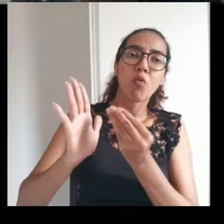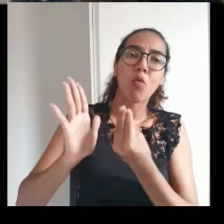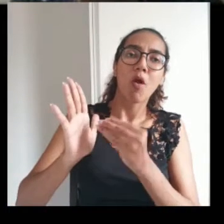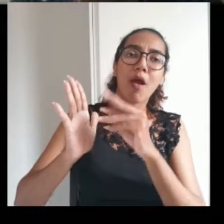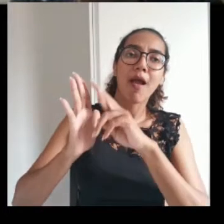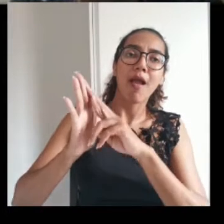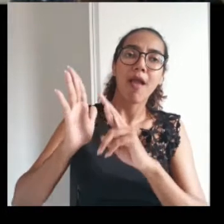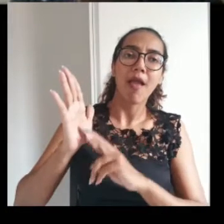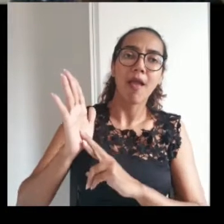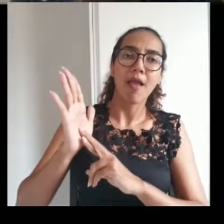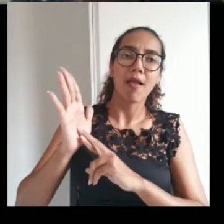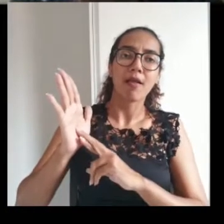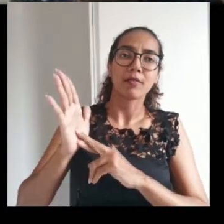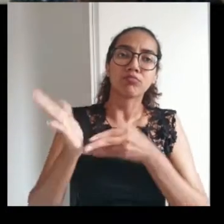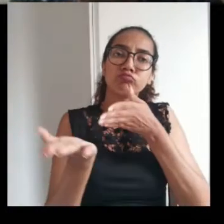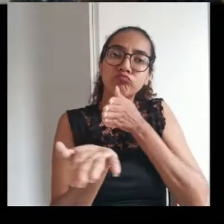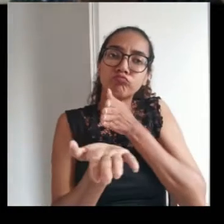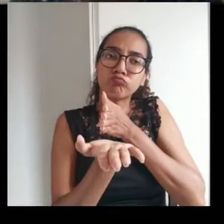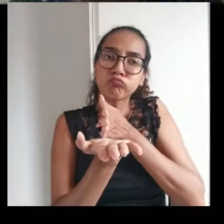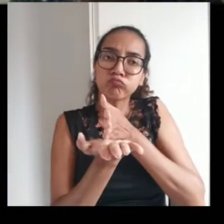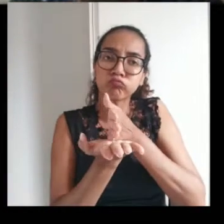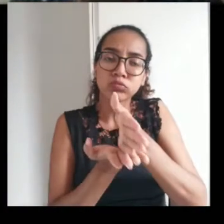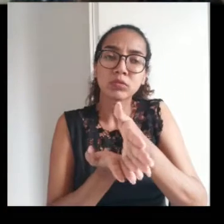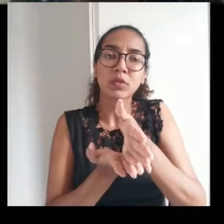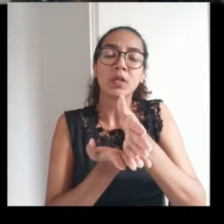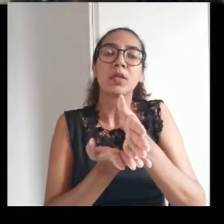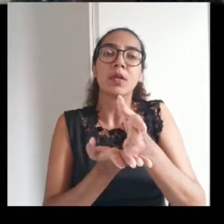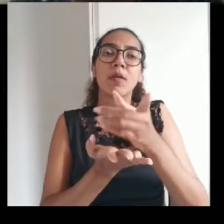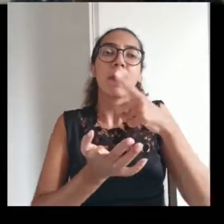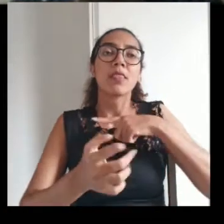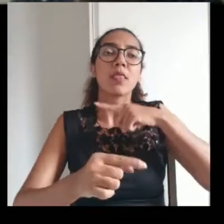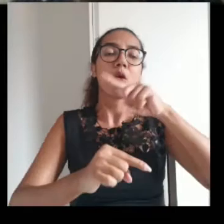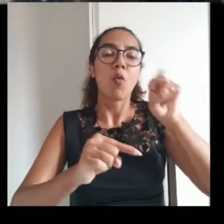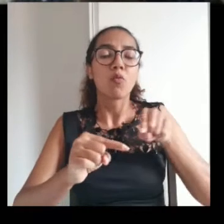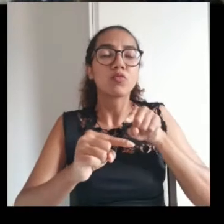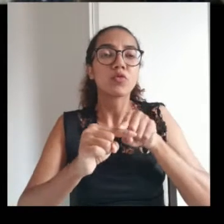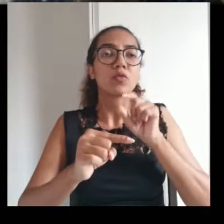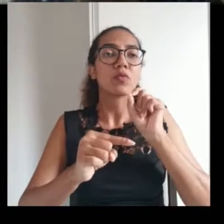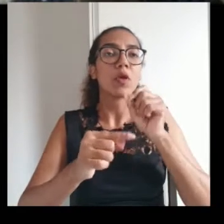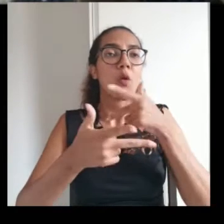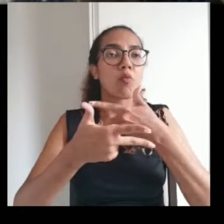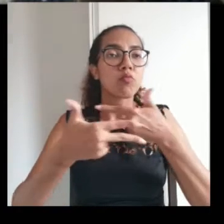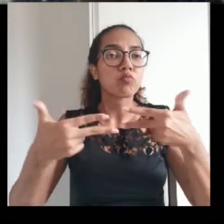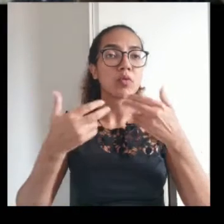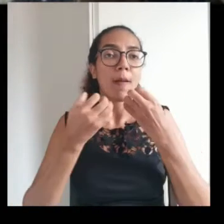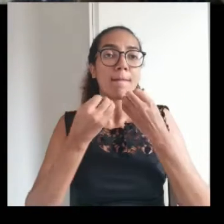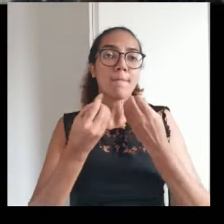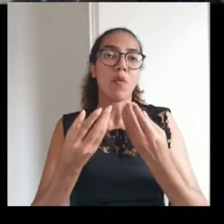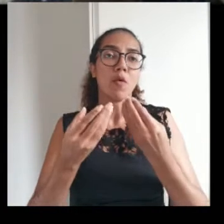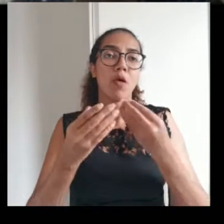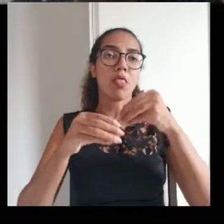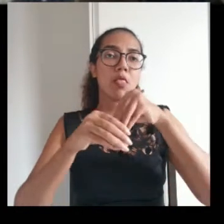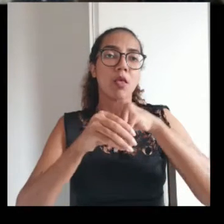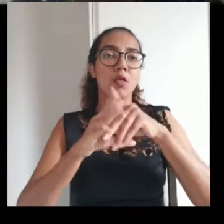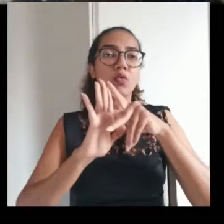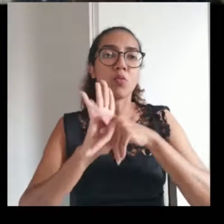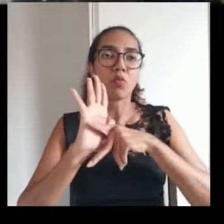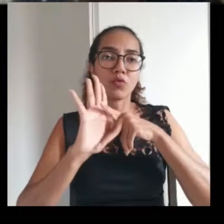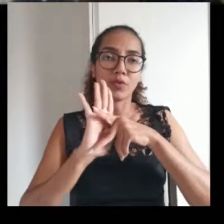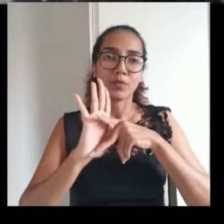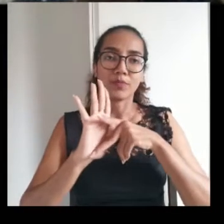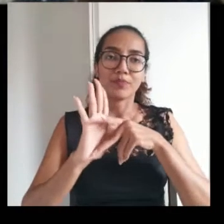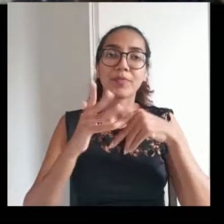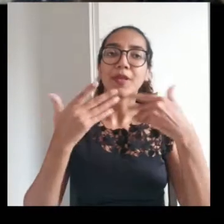sendo o grande objetivo, né? Obter propriedades benéficas. E aí eu mostrei, por exemplo, na engenharia civil, que a gente